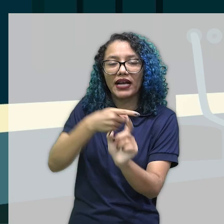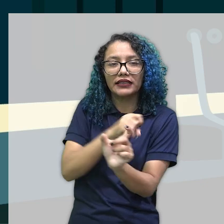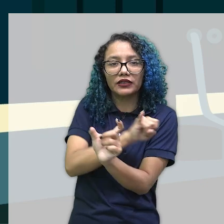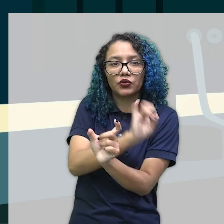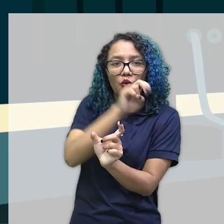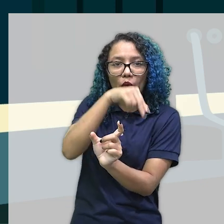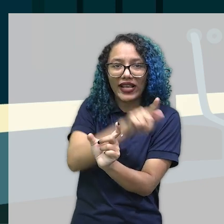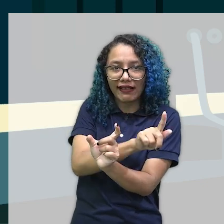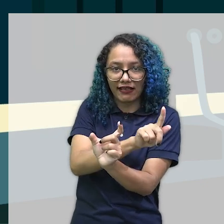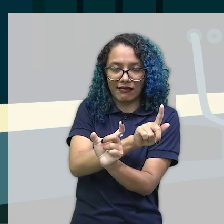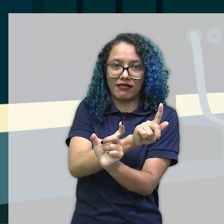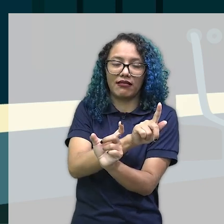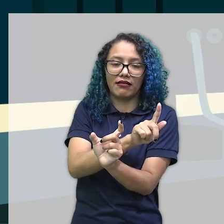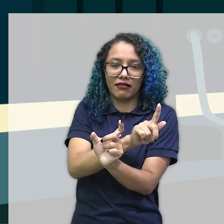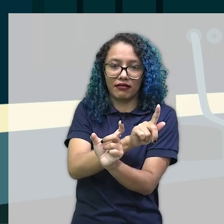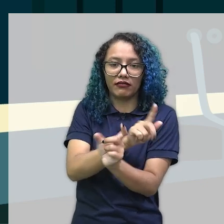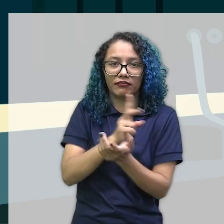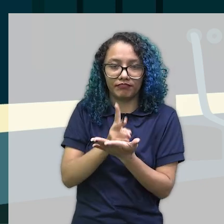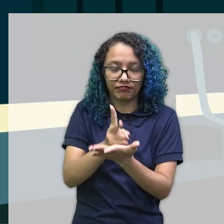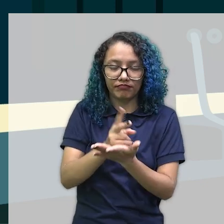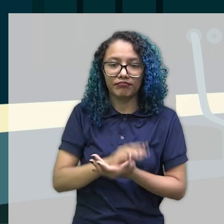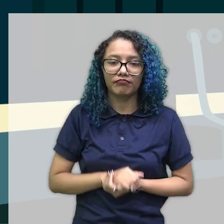vamos continuar?